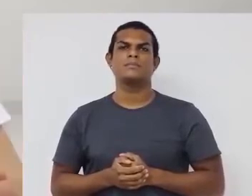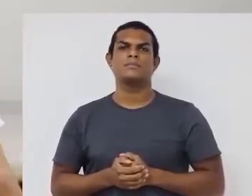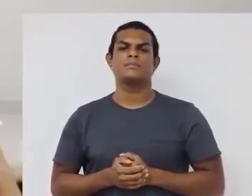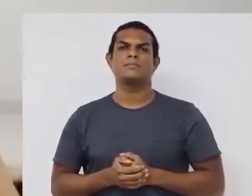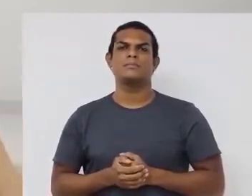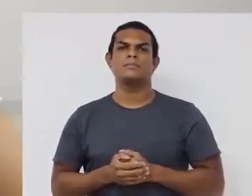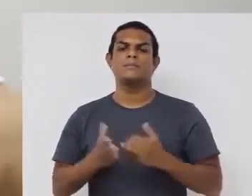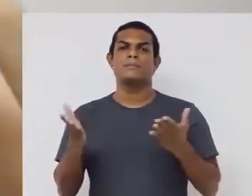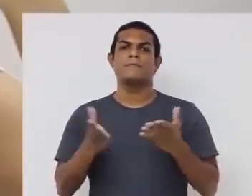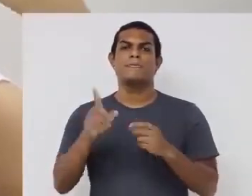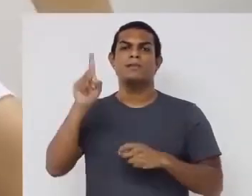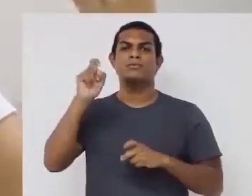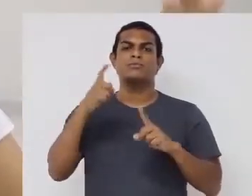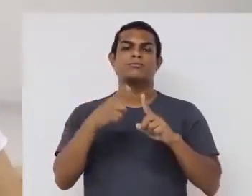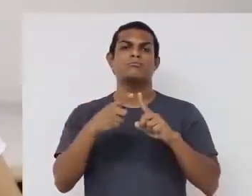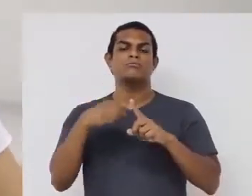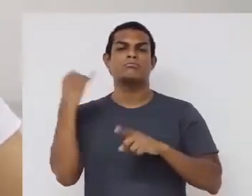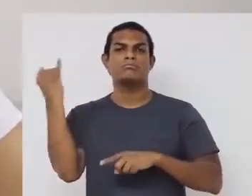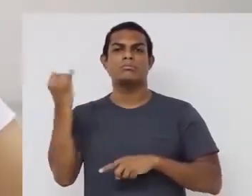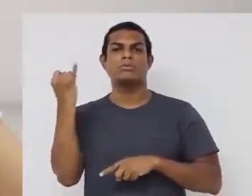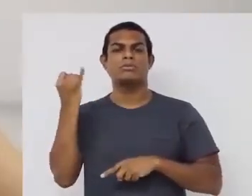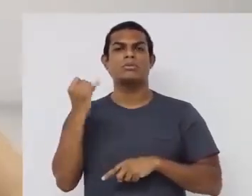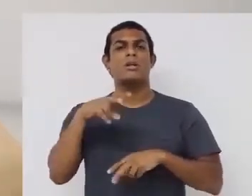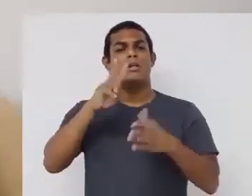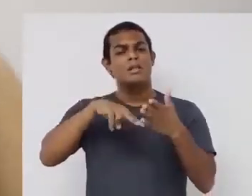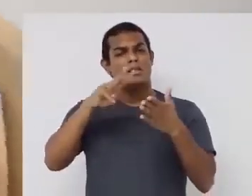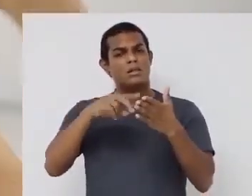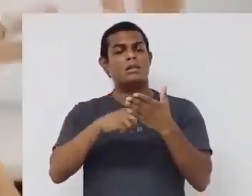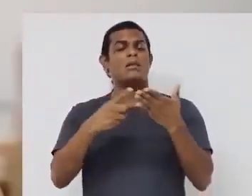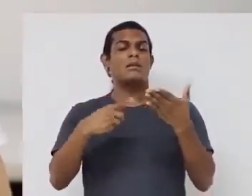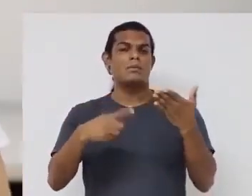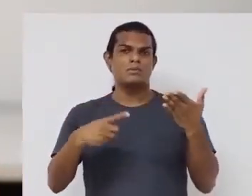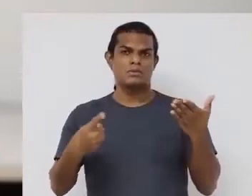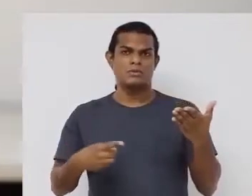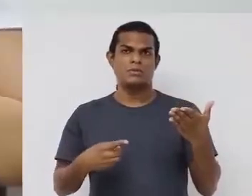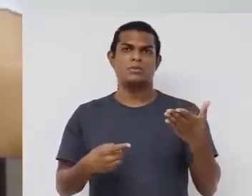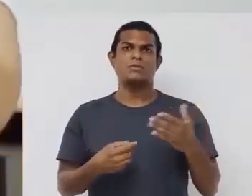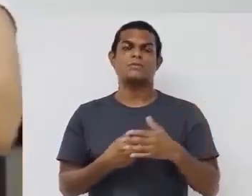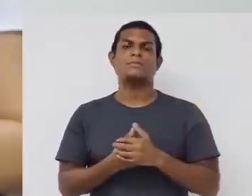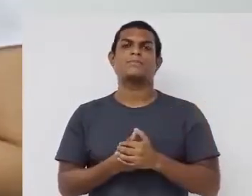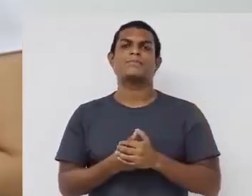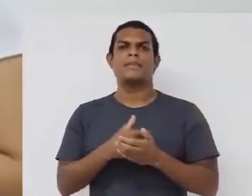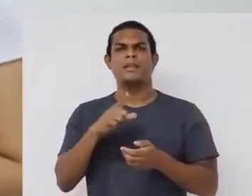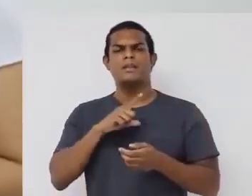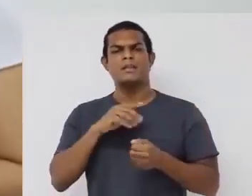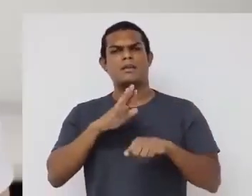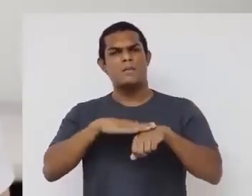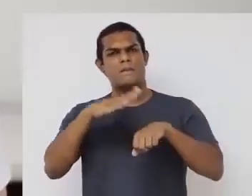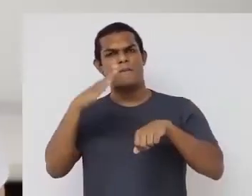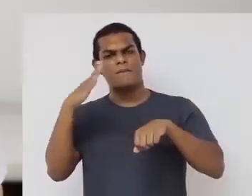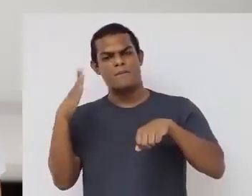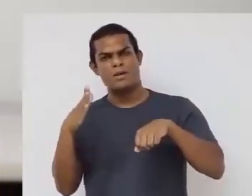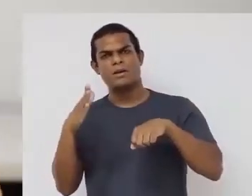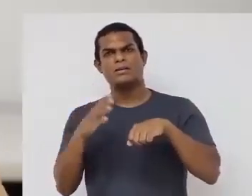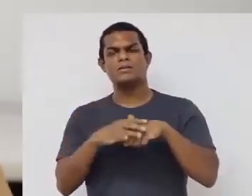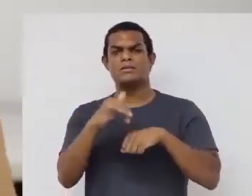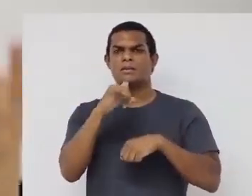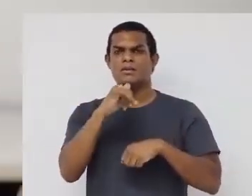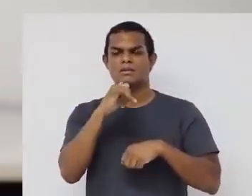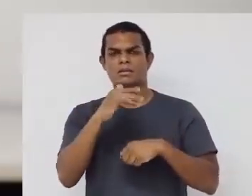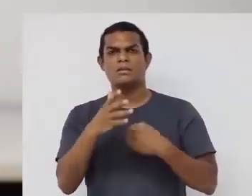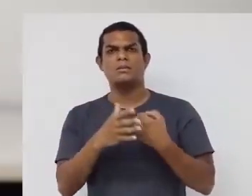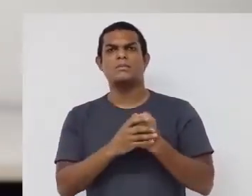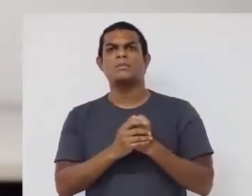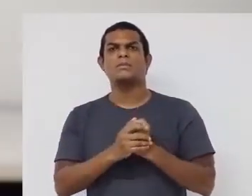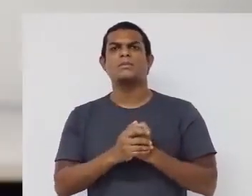essa competência 1. Leiam os cadernos, tem mais informações. Leiam o caderno, tem mais informação profunda, façam